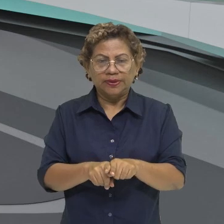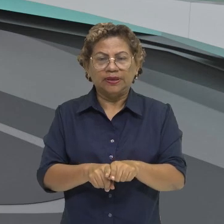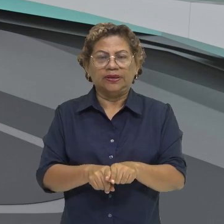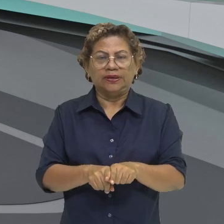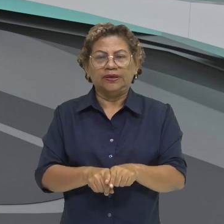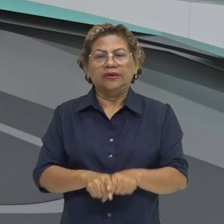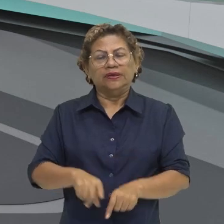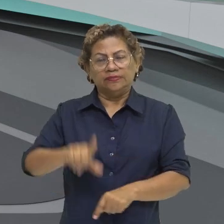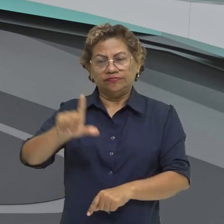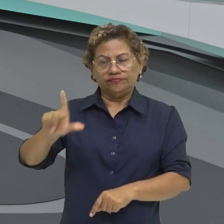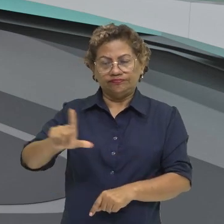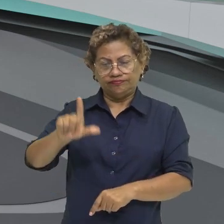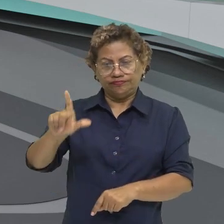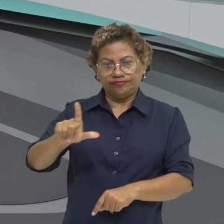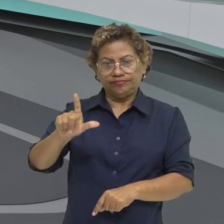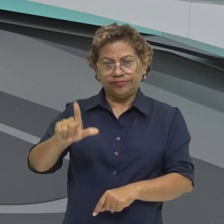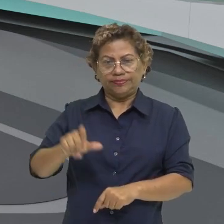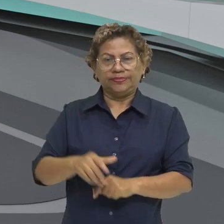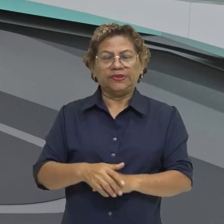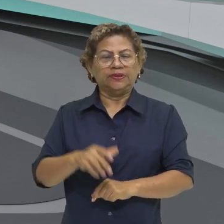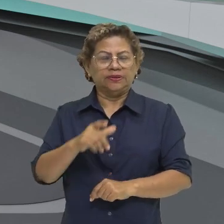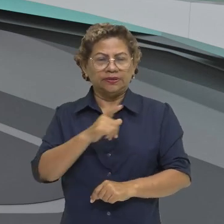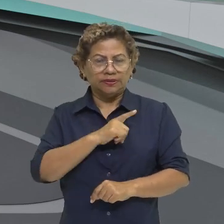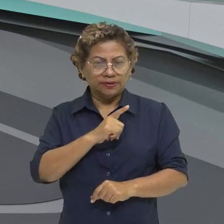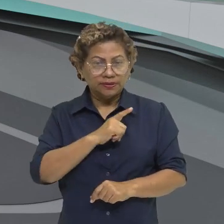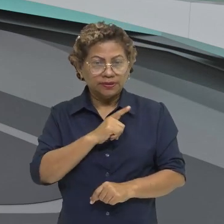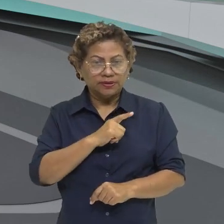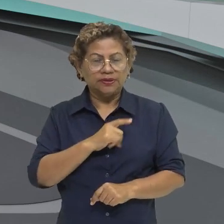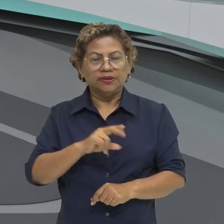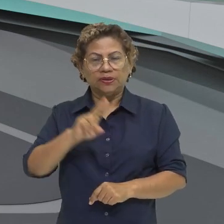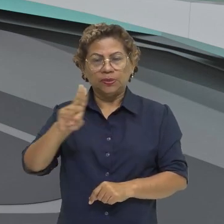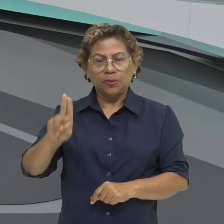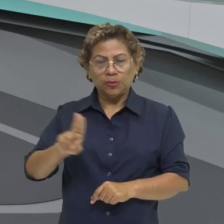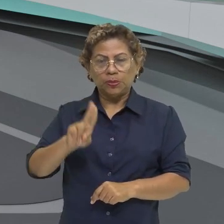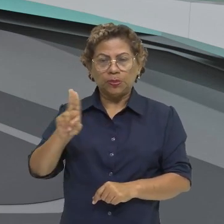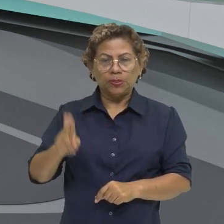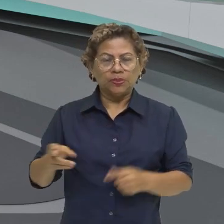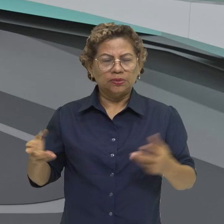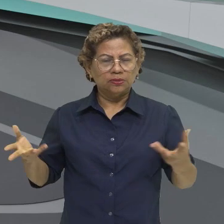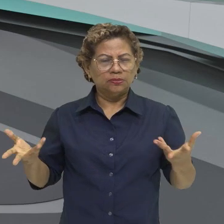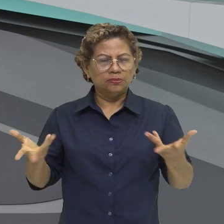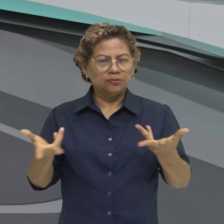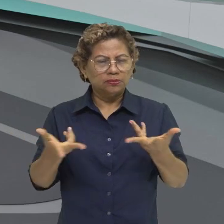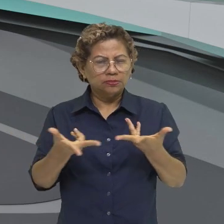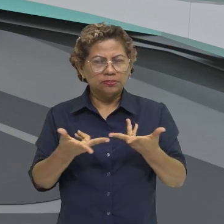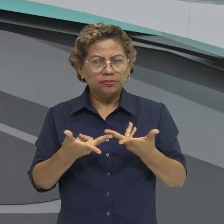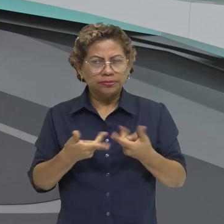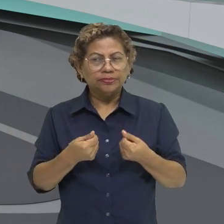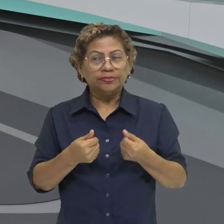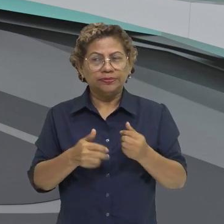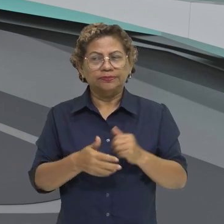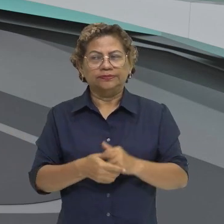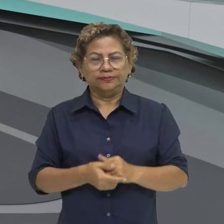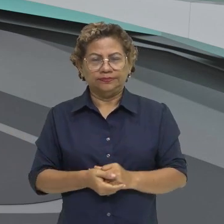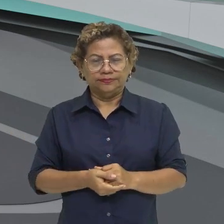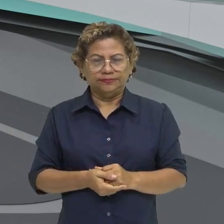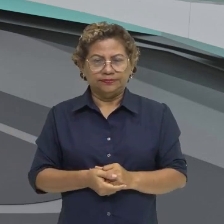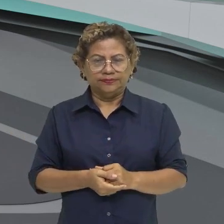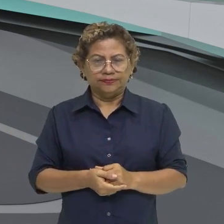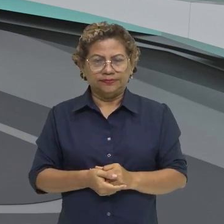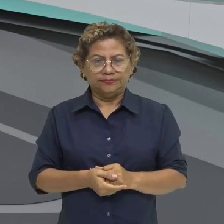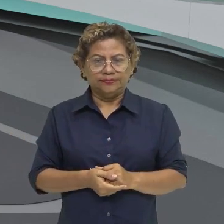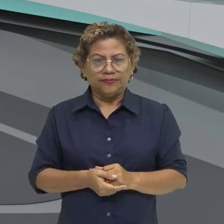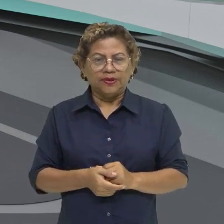literários, eles se prestam para isso, né? Essa utilidade estética, não é? Para o gozo